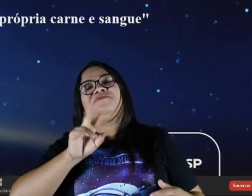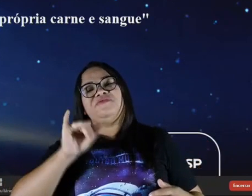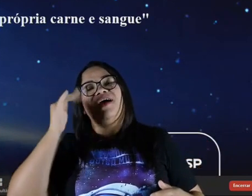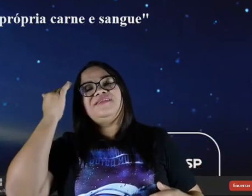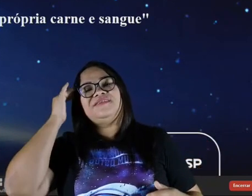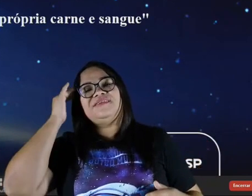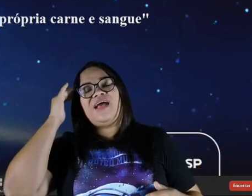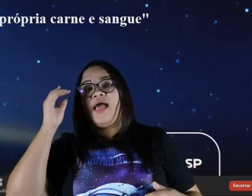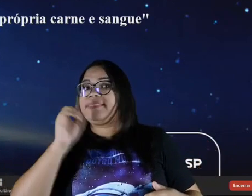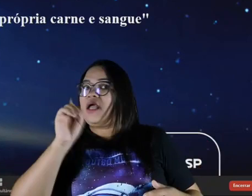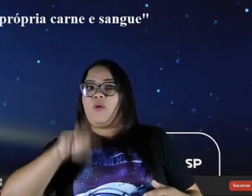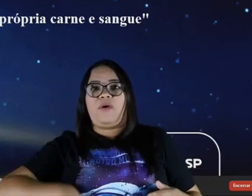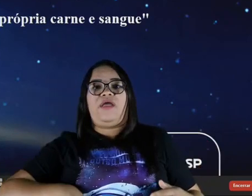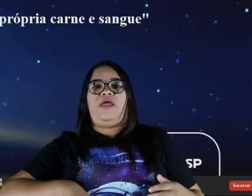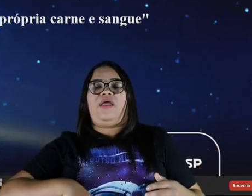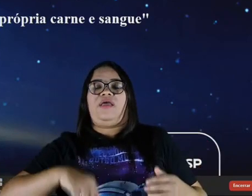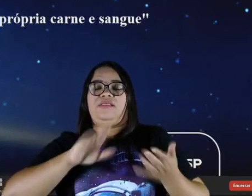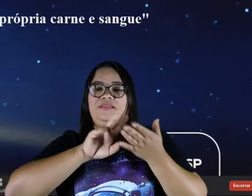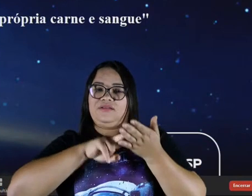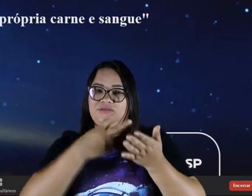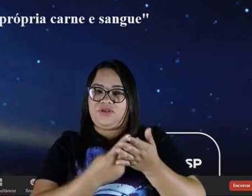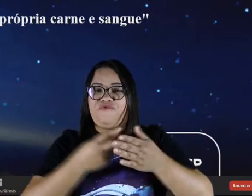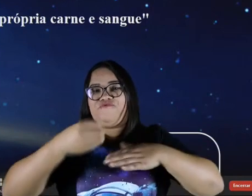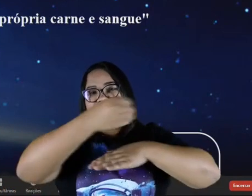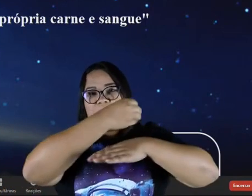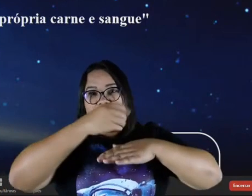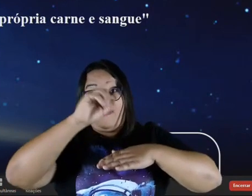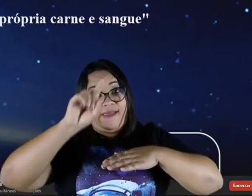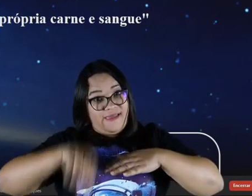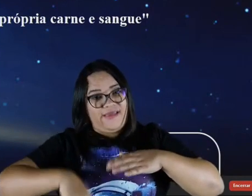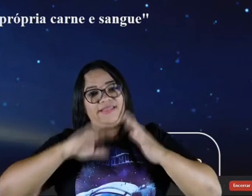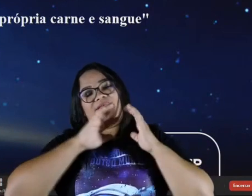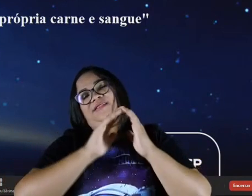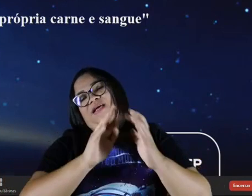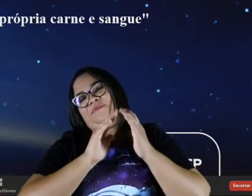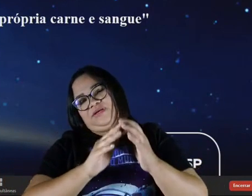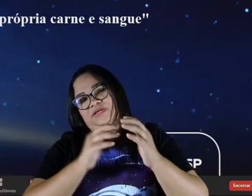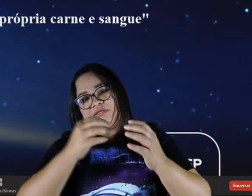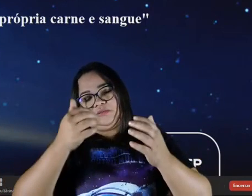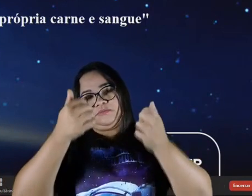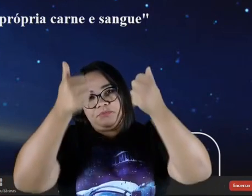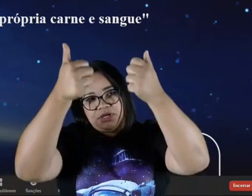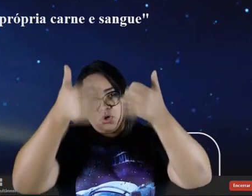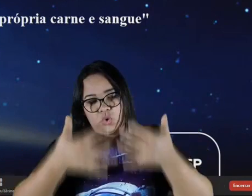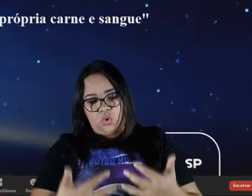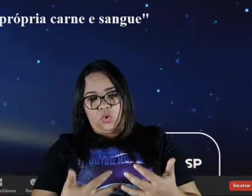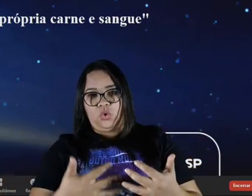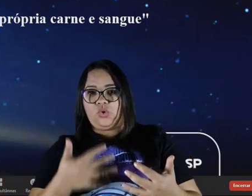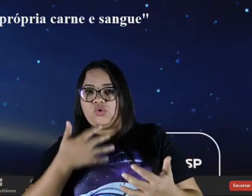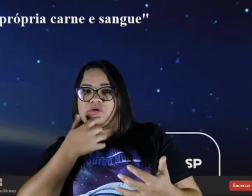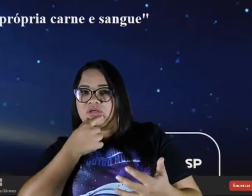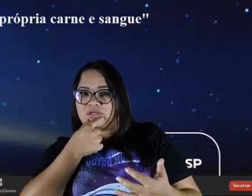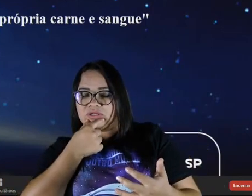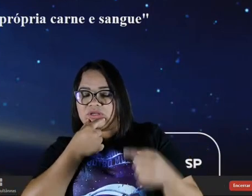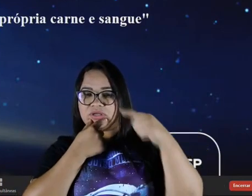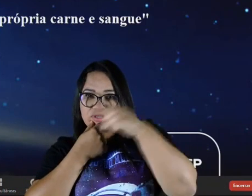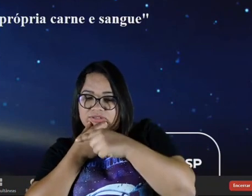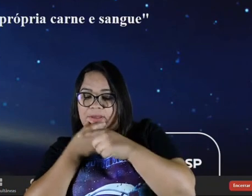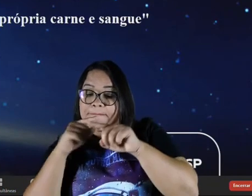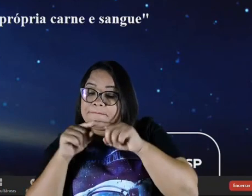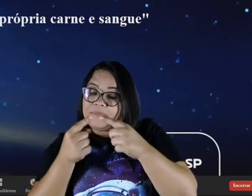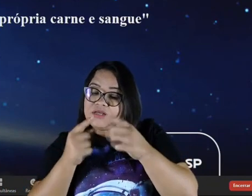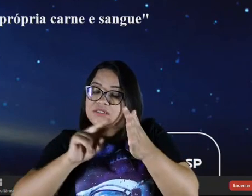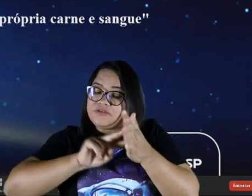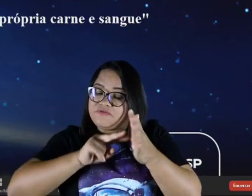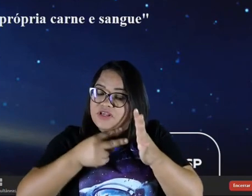formal, ele fez uma tradução dinâmica. Ele explicou em inglês o que eu quis dizer. Vocês entenderam? Ah, Rodrigo, qual que é o